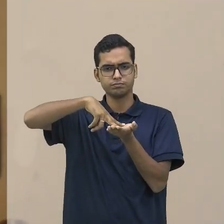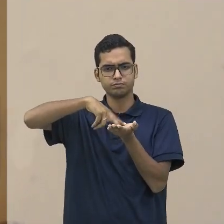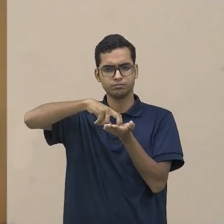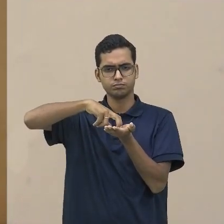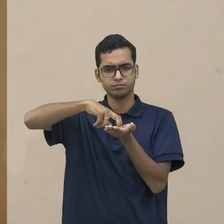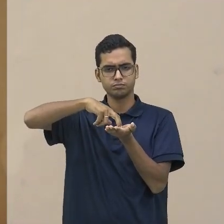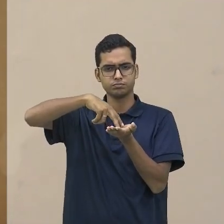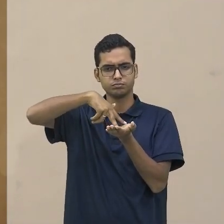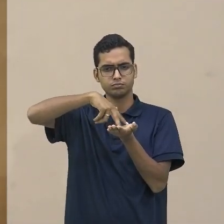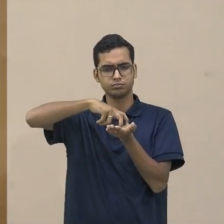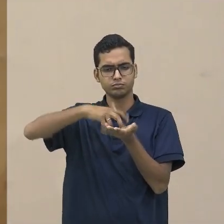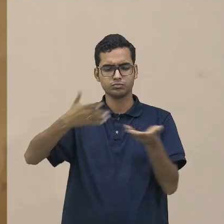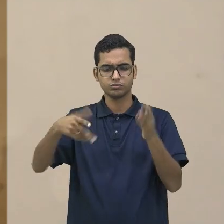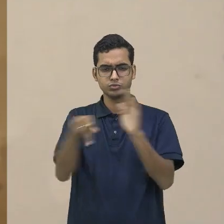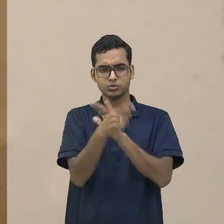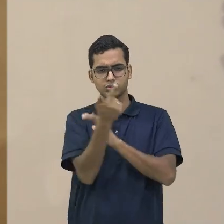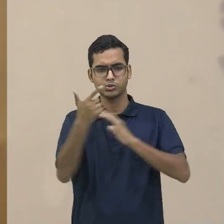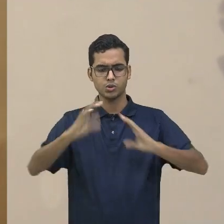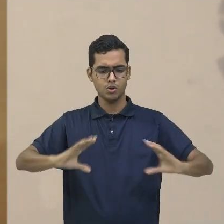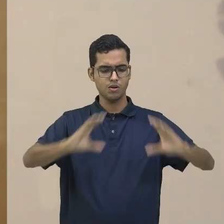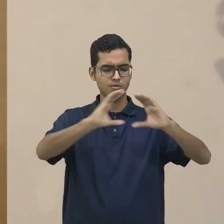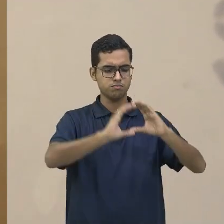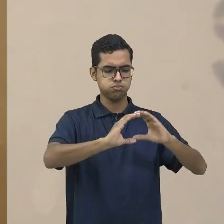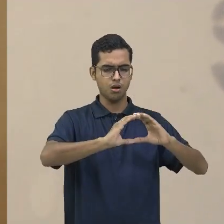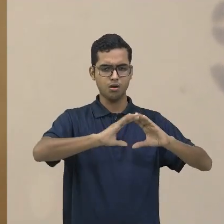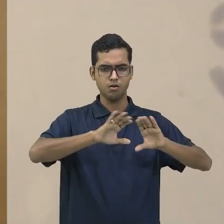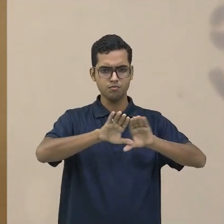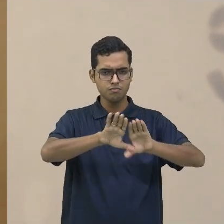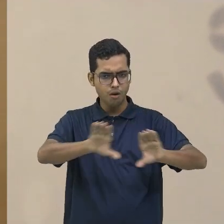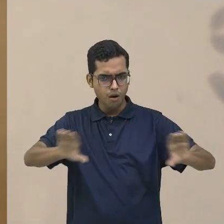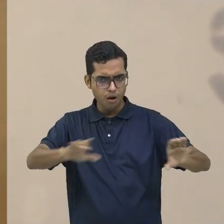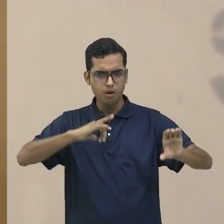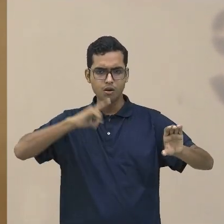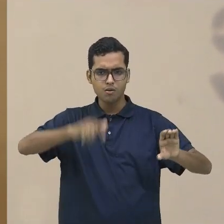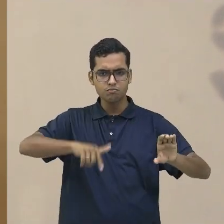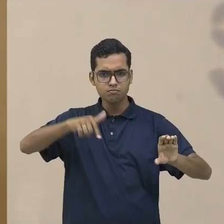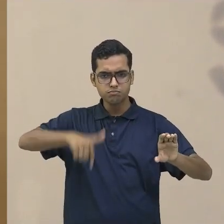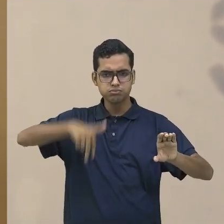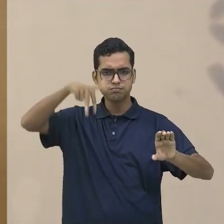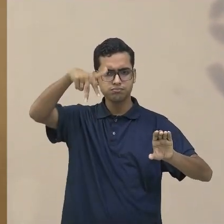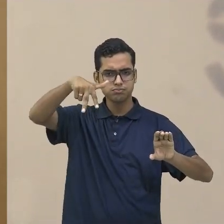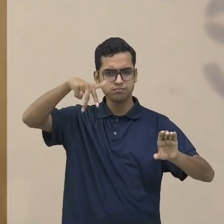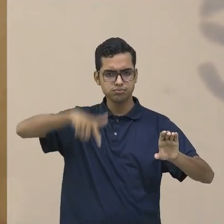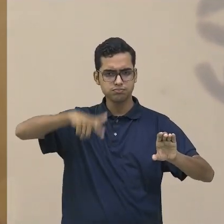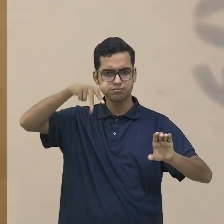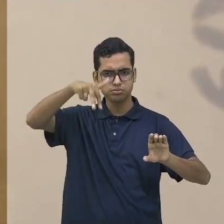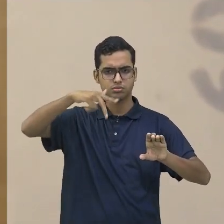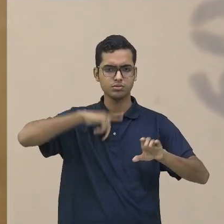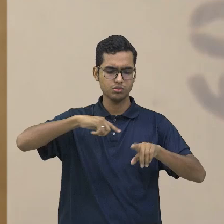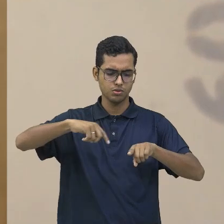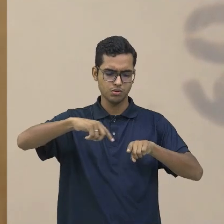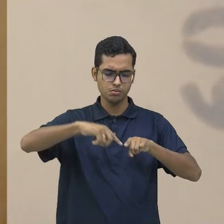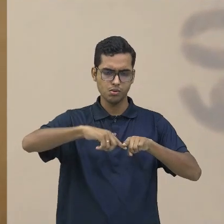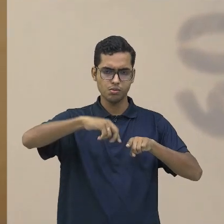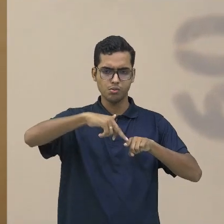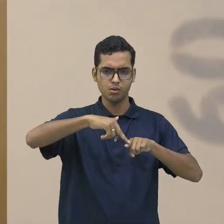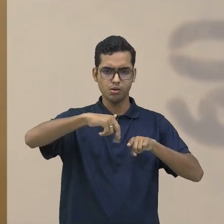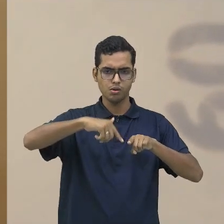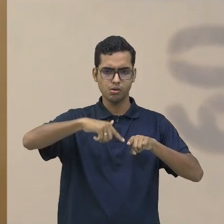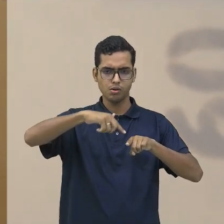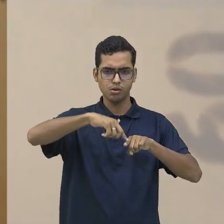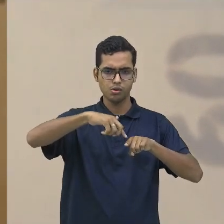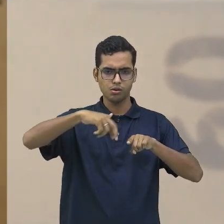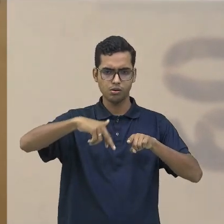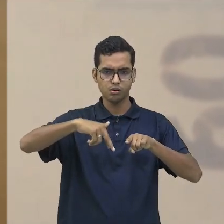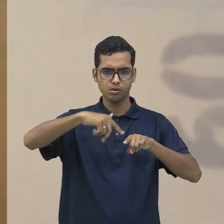né? O outro exercício que vocês estão vendo agora é a subida e descida em caixa de degrau. Qual o movimento que a gente faz no